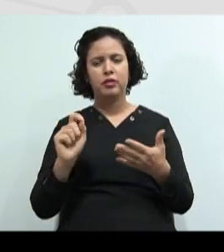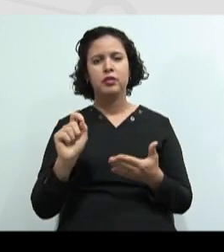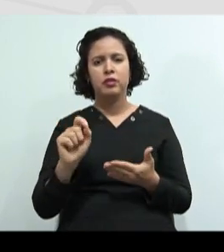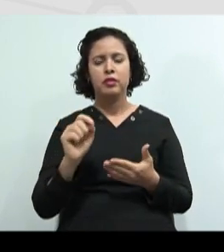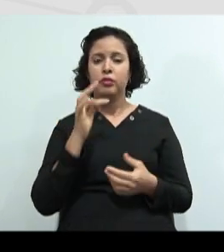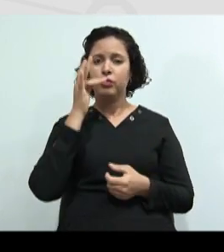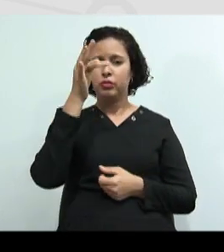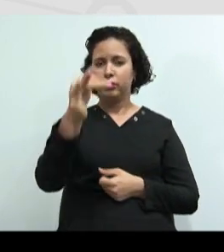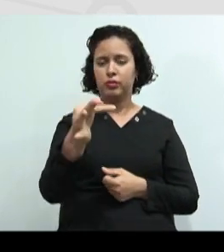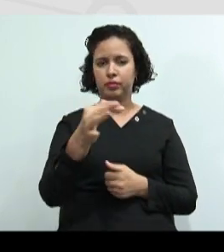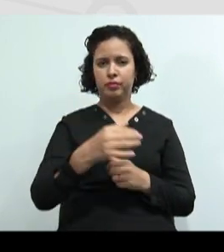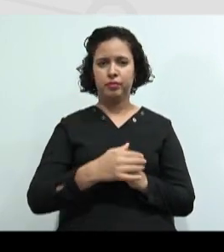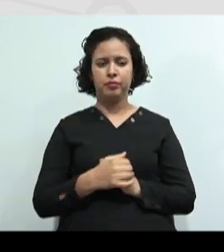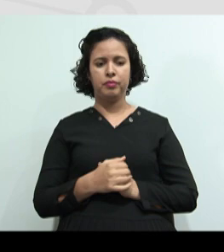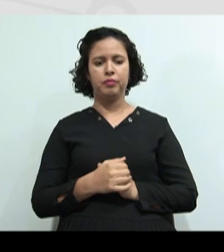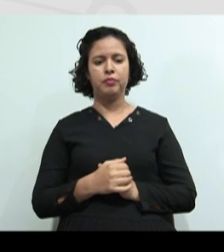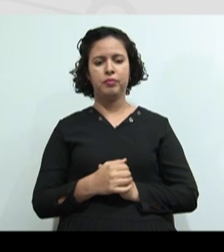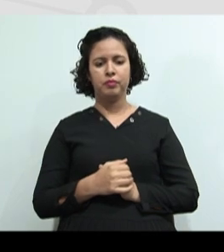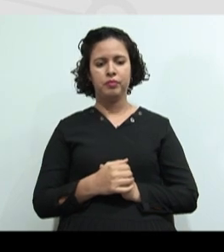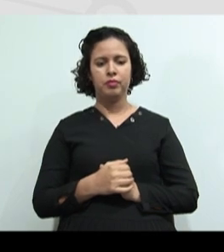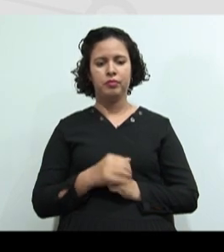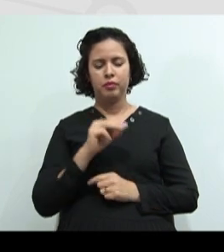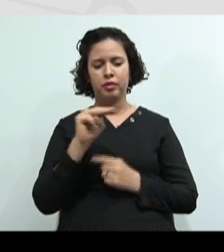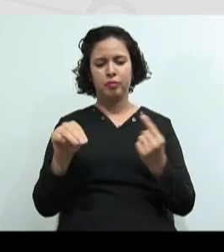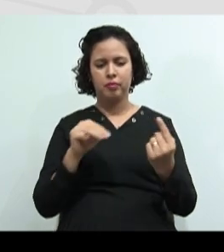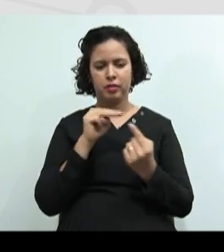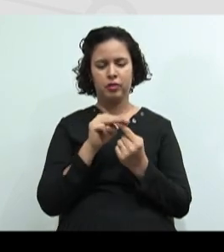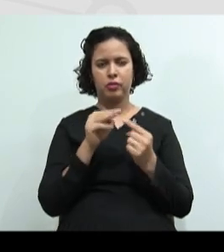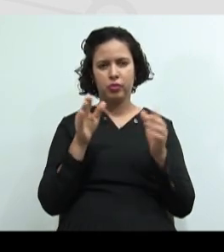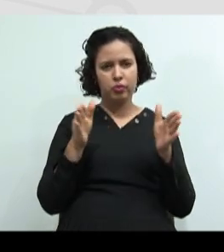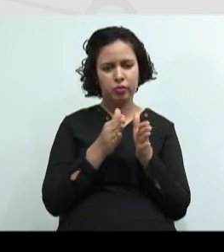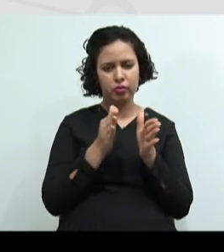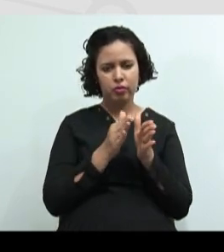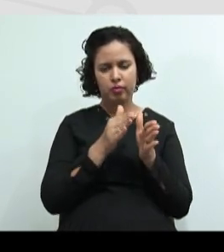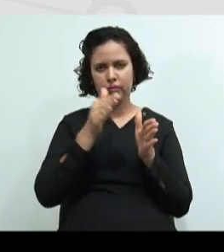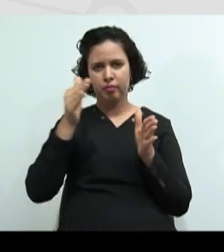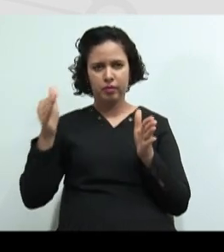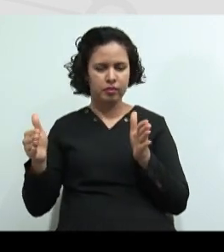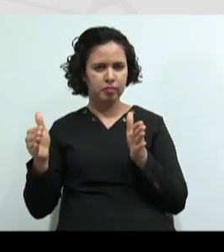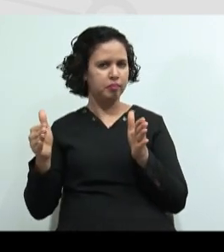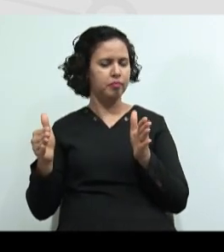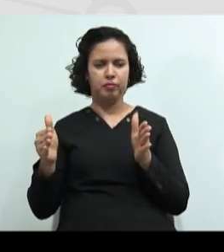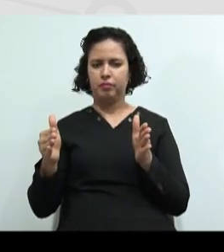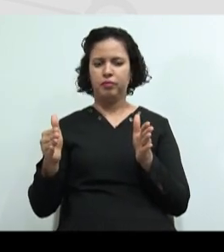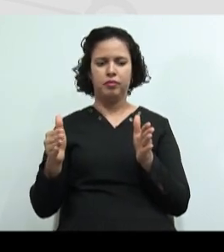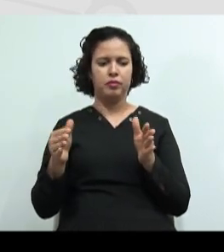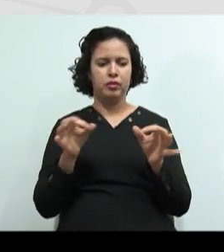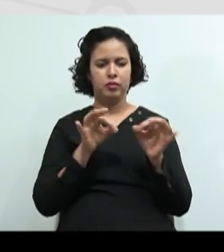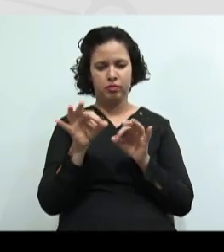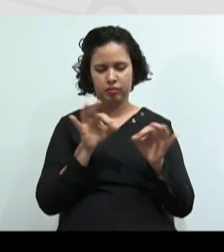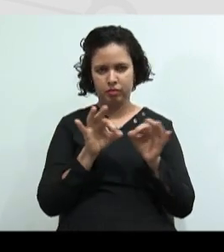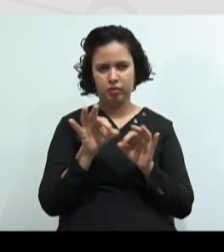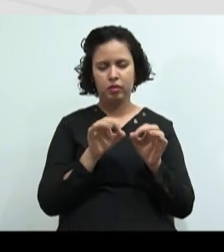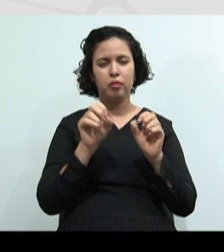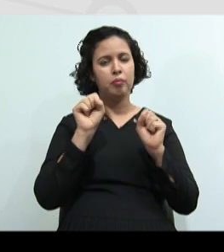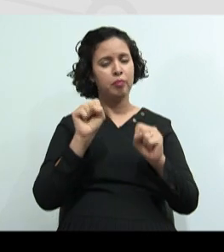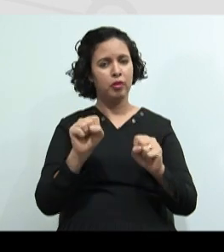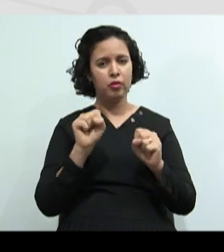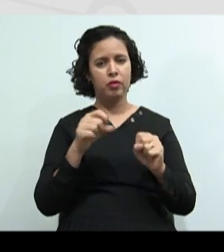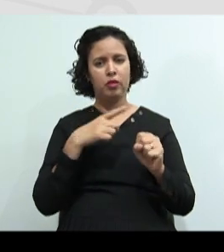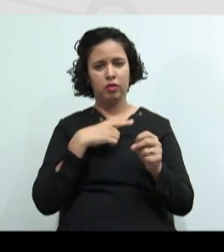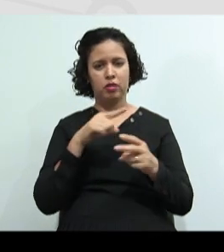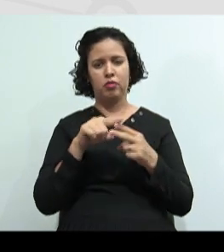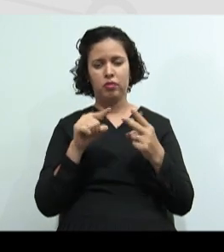quê? Futuras, tá? Metas de curto e médio prazo, não. Planejamento pode ter metas de curto e médio